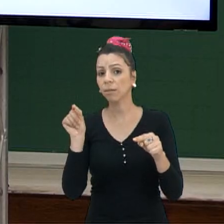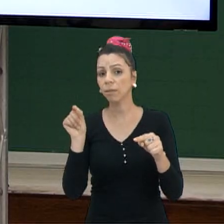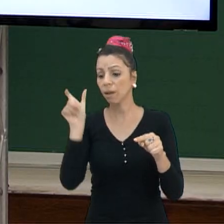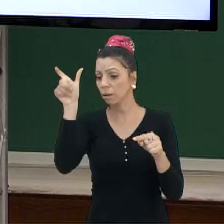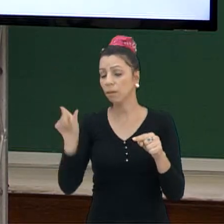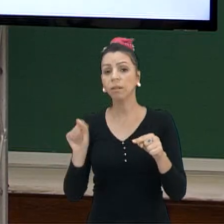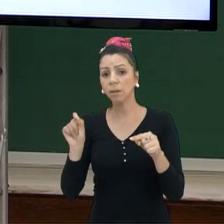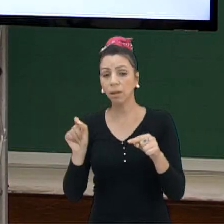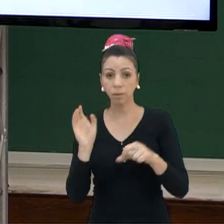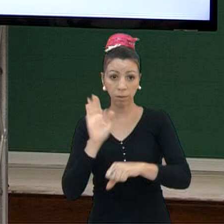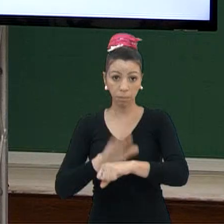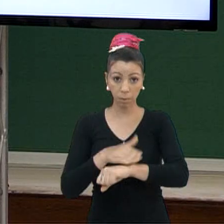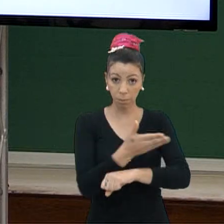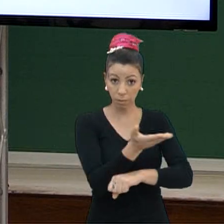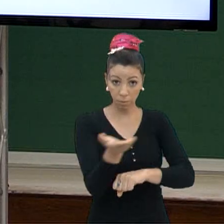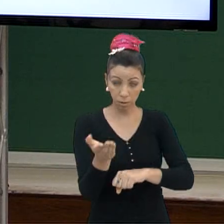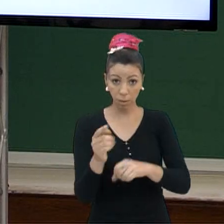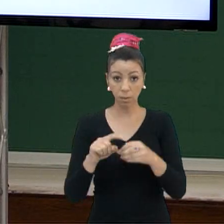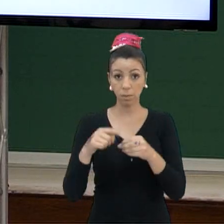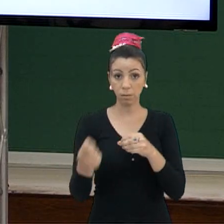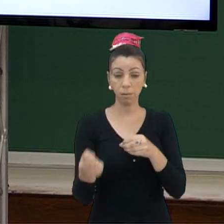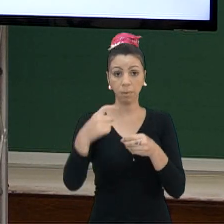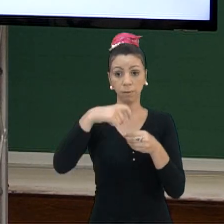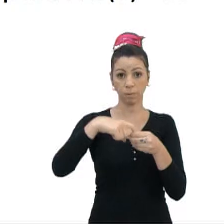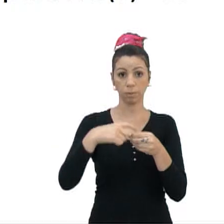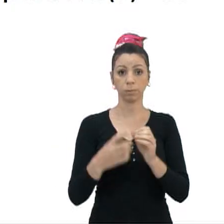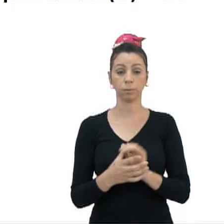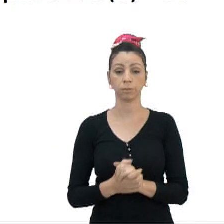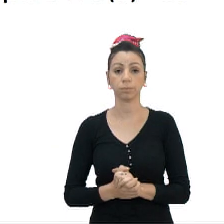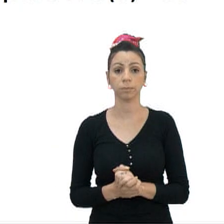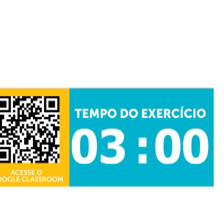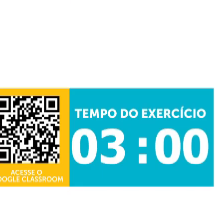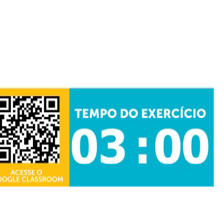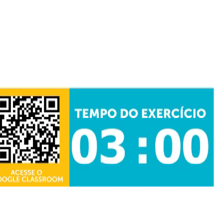Ok? Um tempinho para vocês fazerem isso e volto para corrigir.